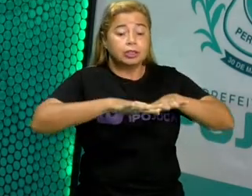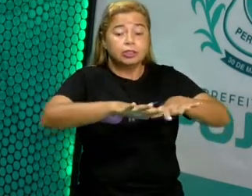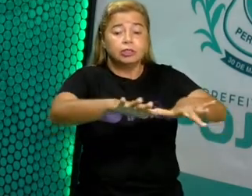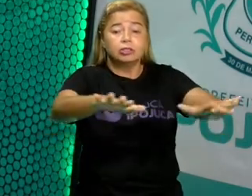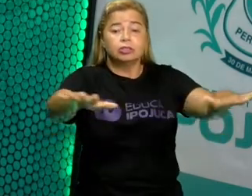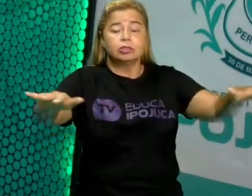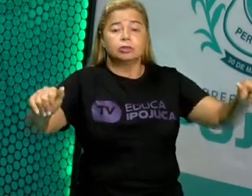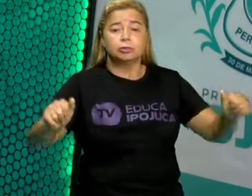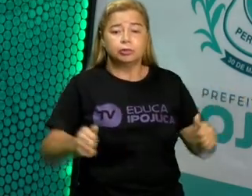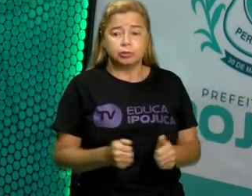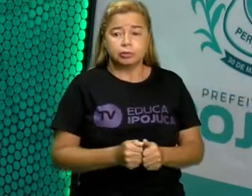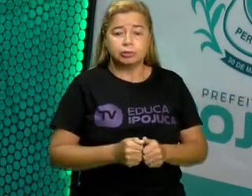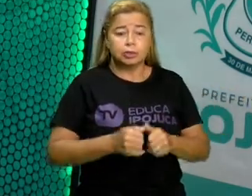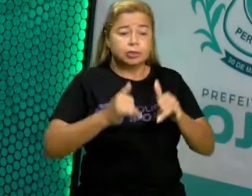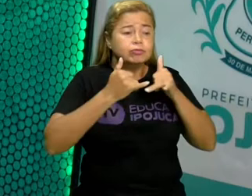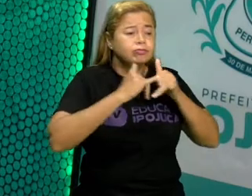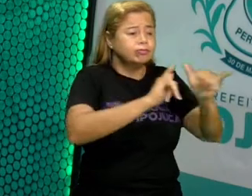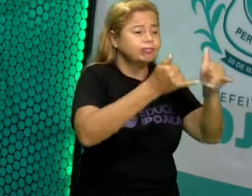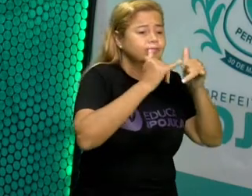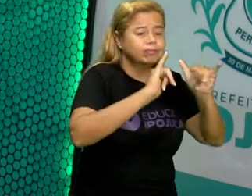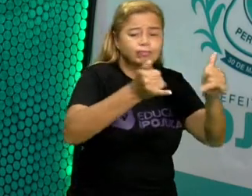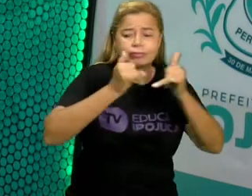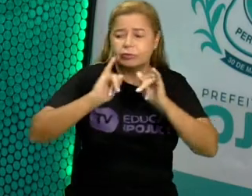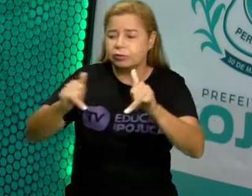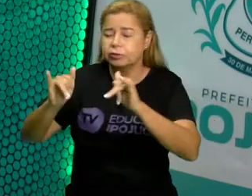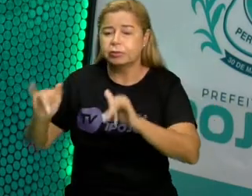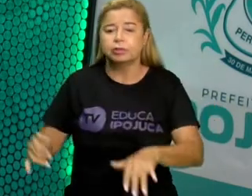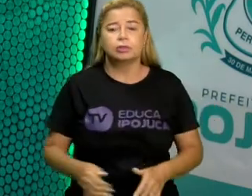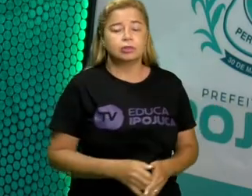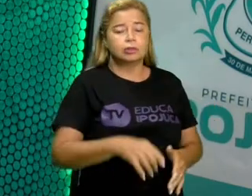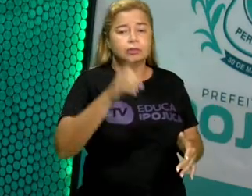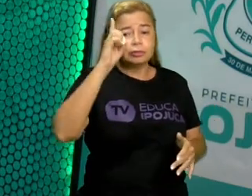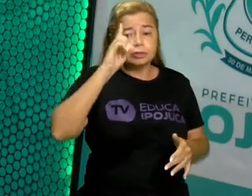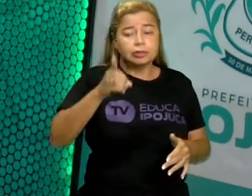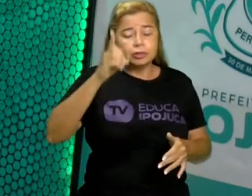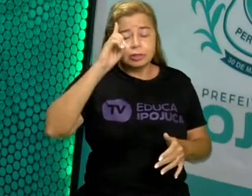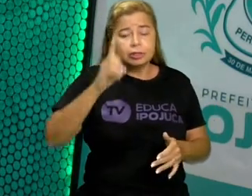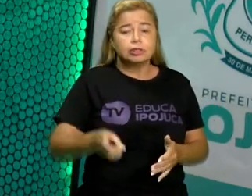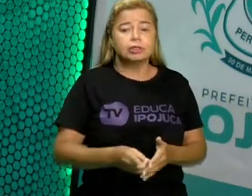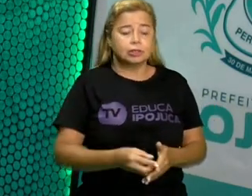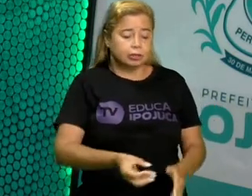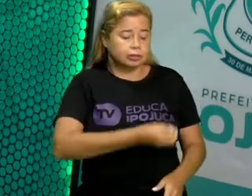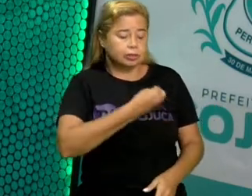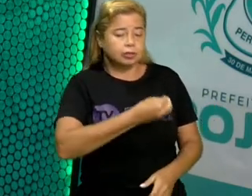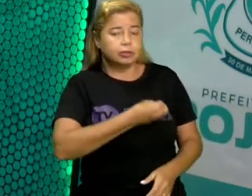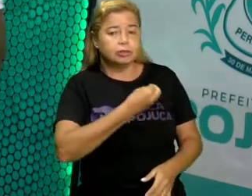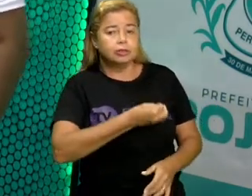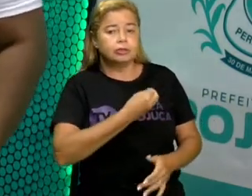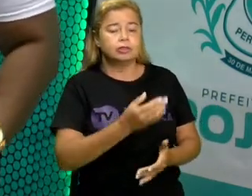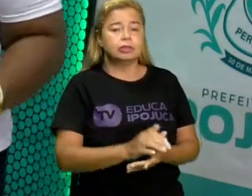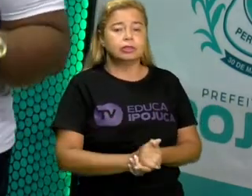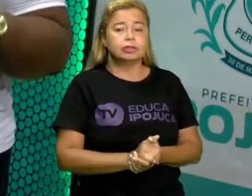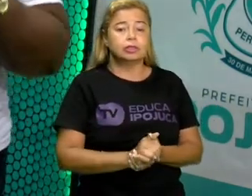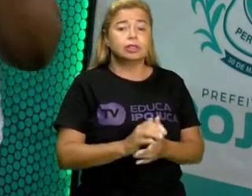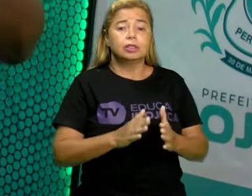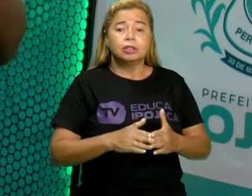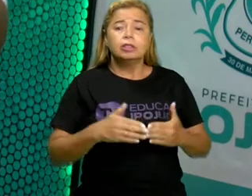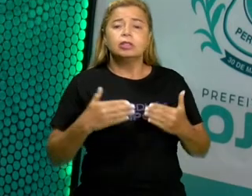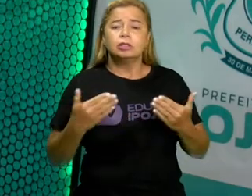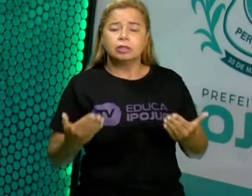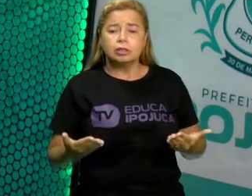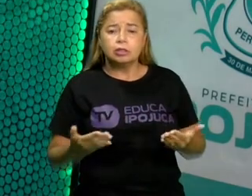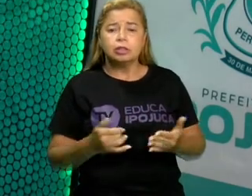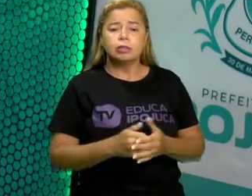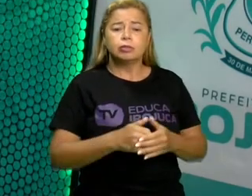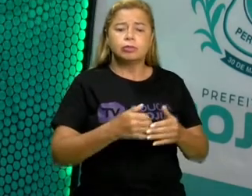circular a notícia no nosso dia a dia na nossa vida tá E é através dela que a gente tem